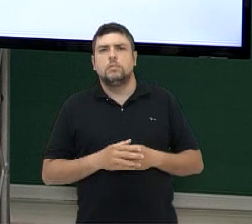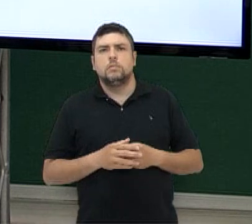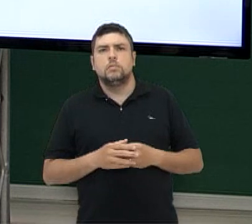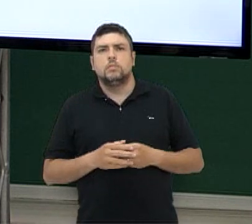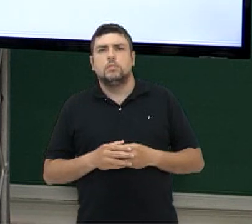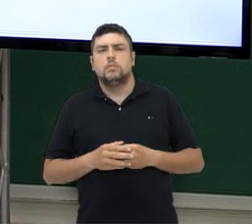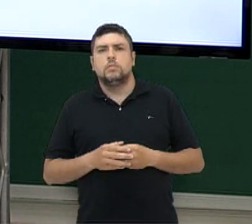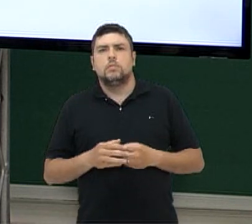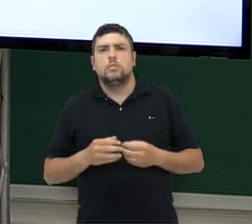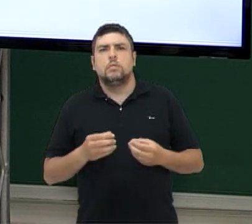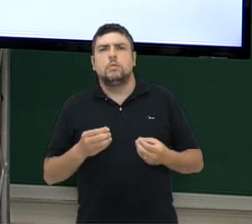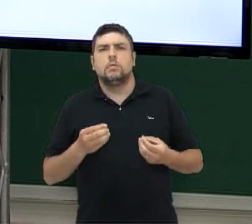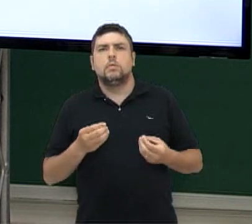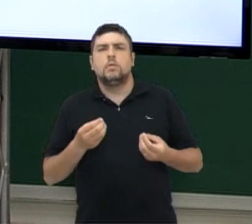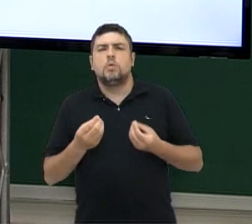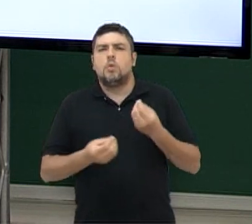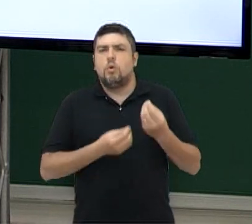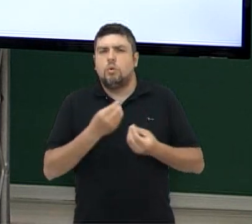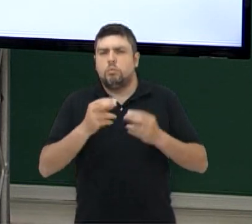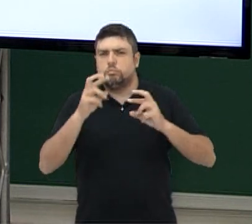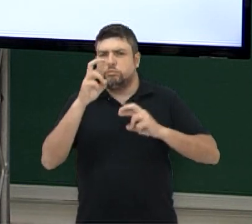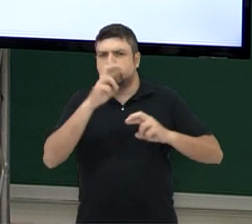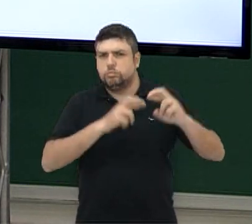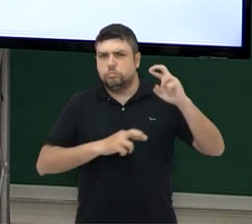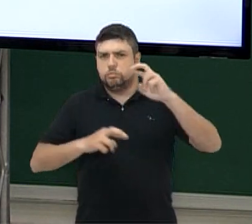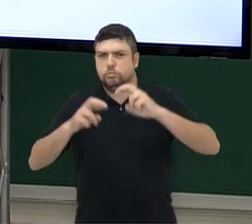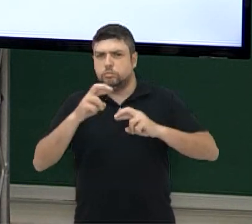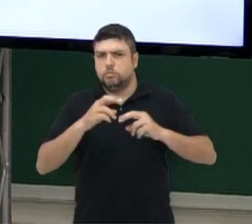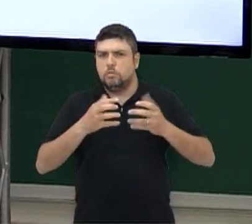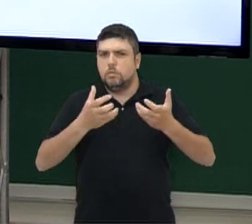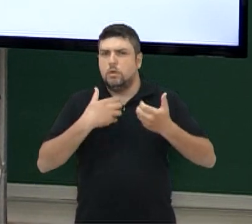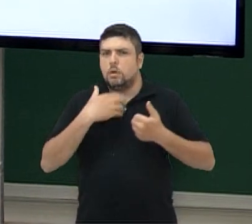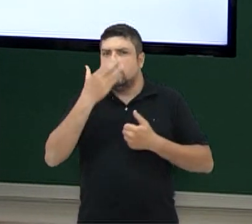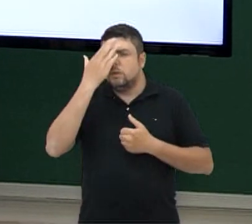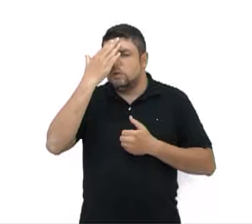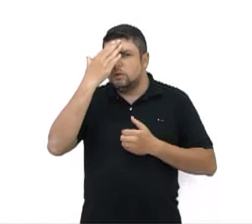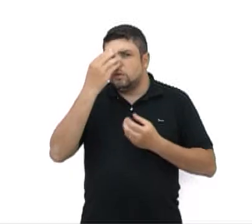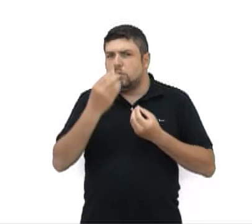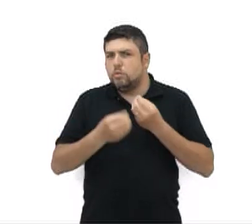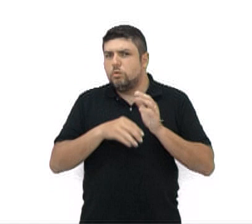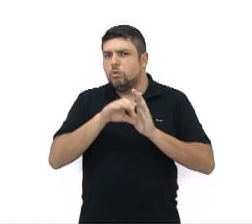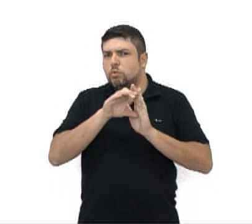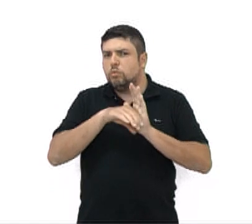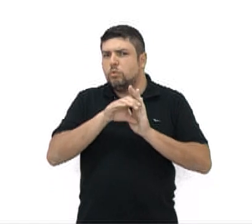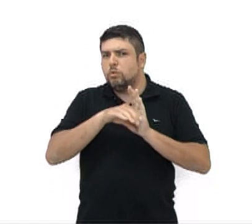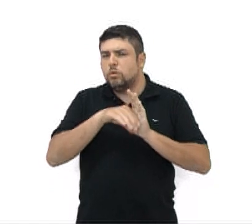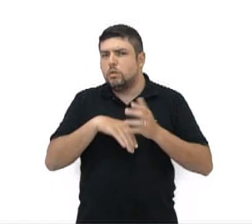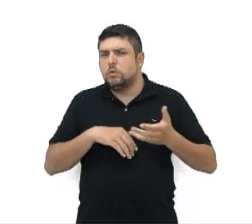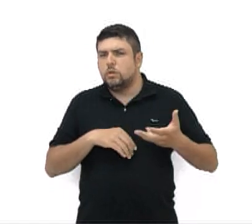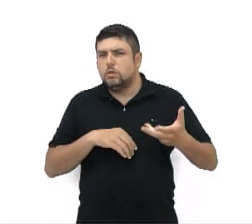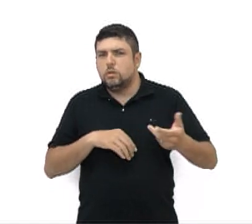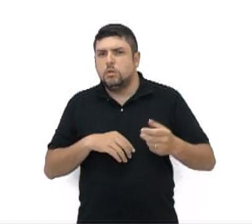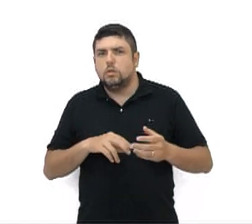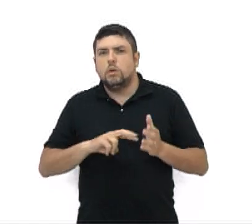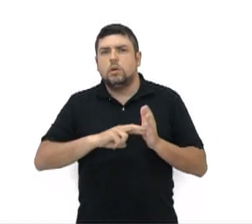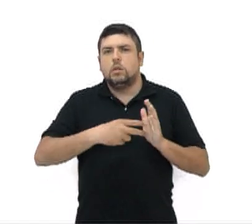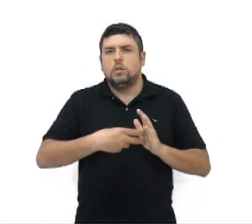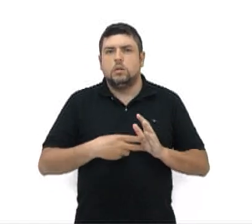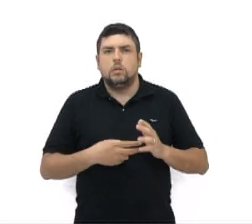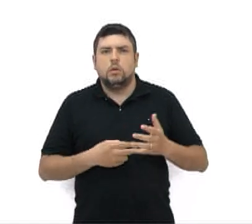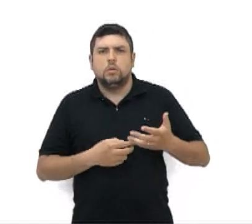vou analisar de acordo com a definição de aceleração, que é o quê? A variação da velocidade em função do